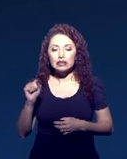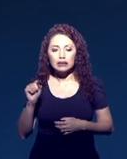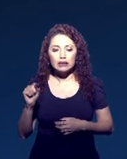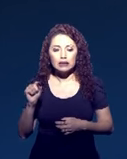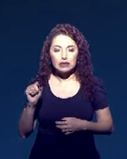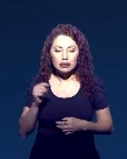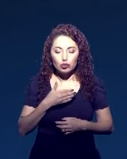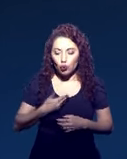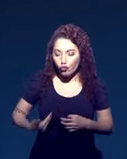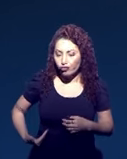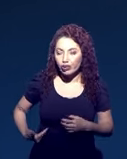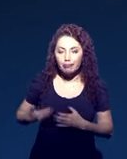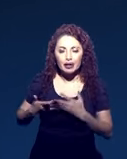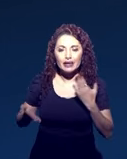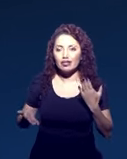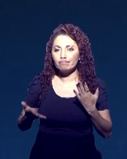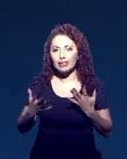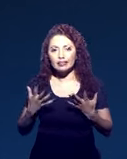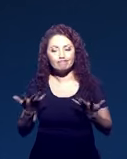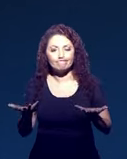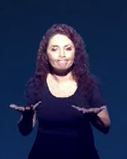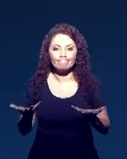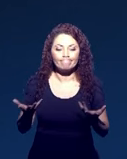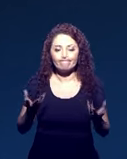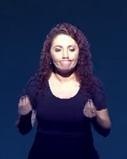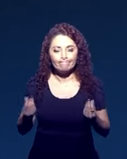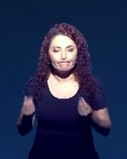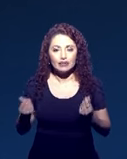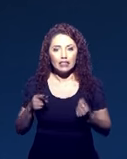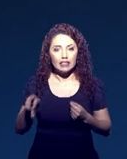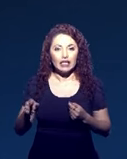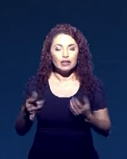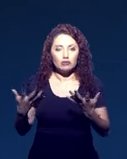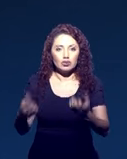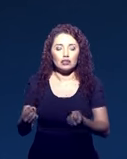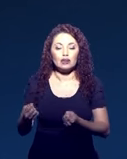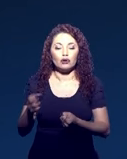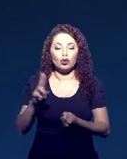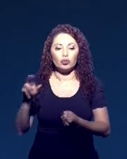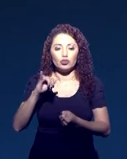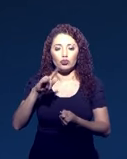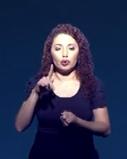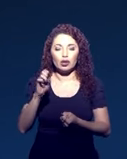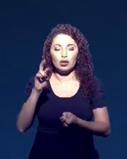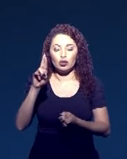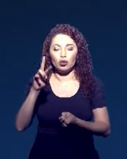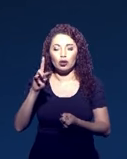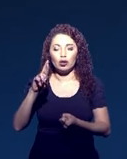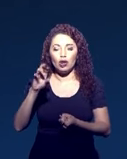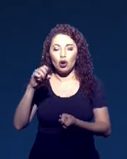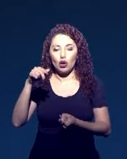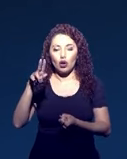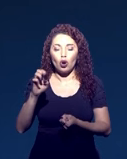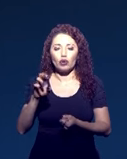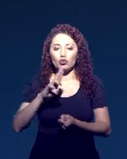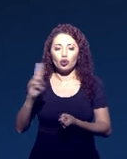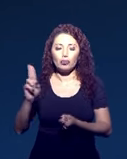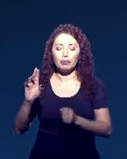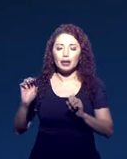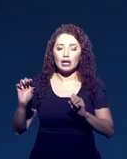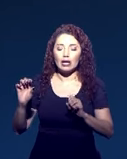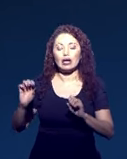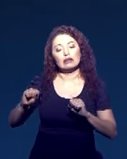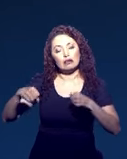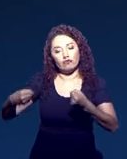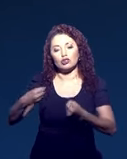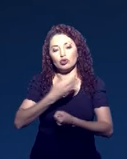governo uma insatisfação da base com a rejeição do nome do Igor Roque para Defensoria Pública da União isso foi mesmo uma